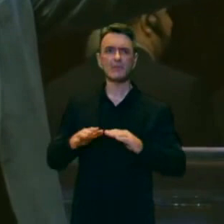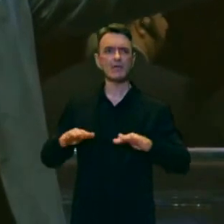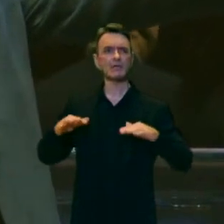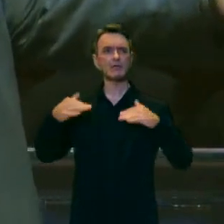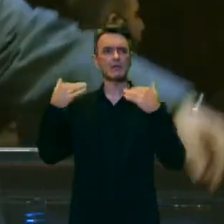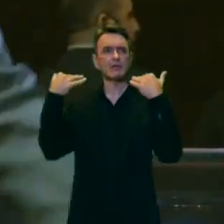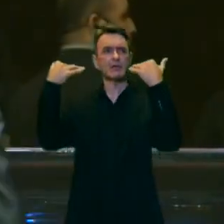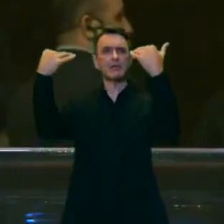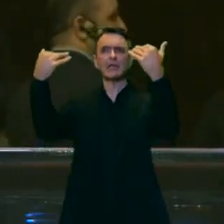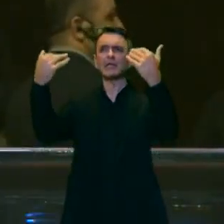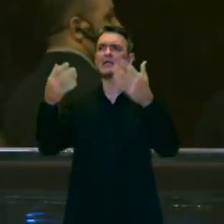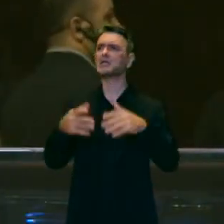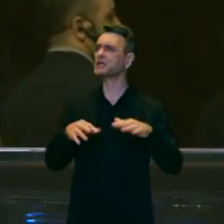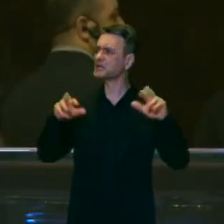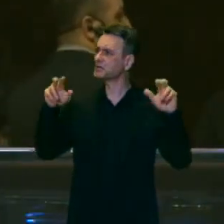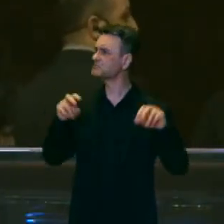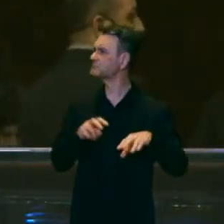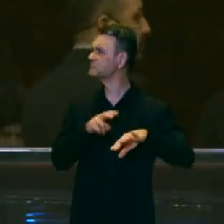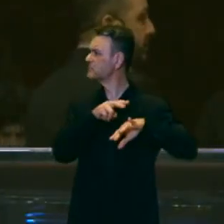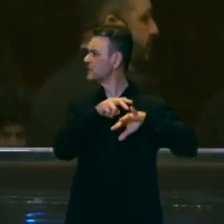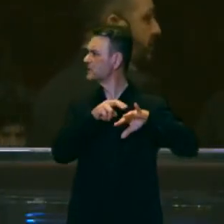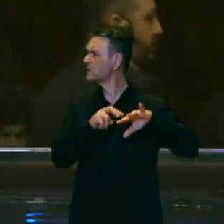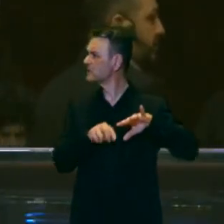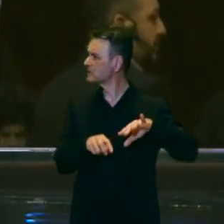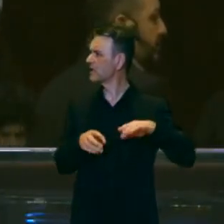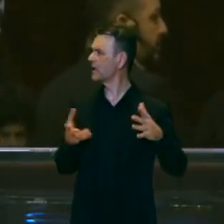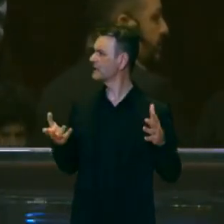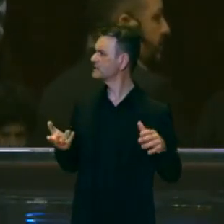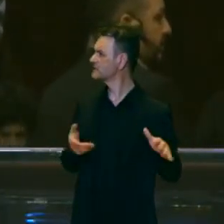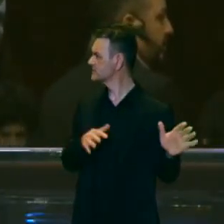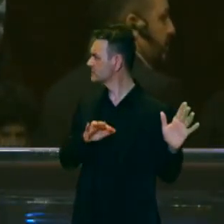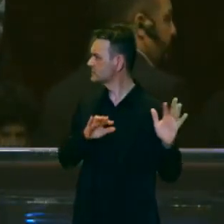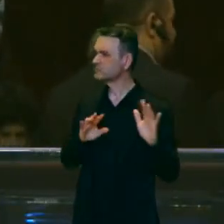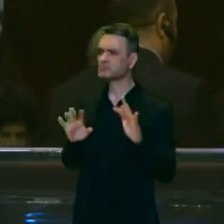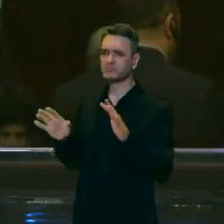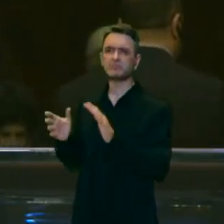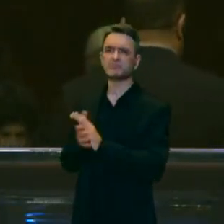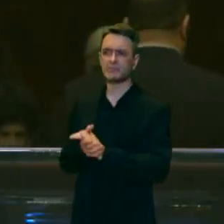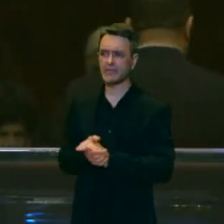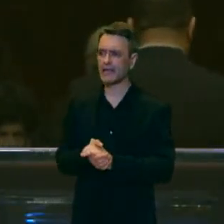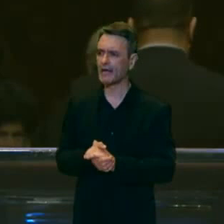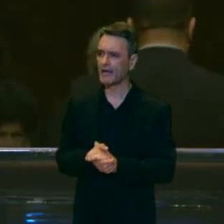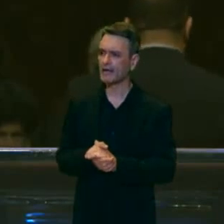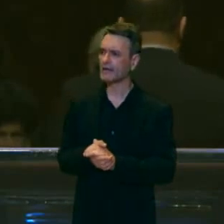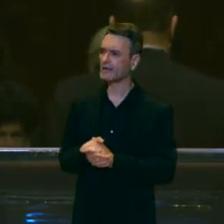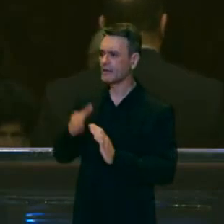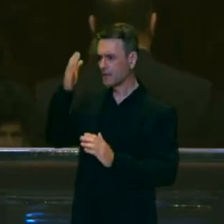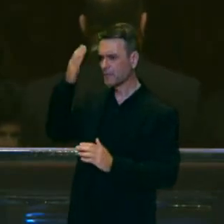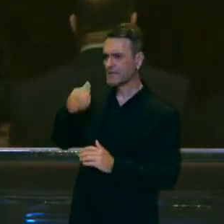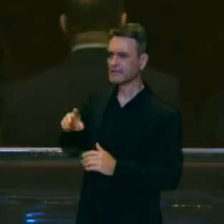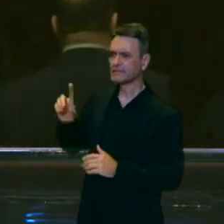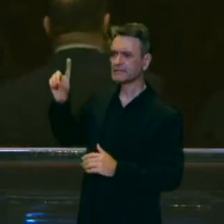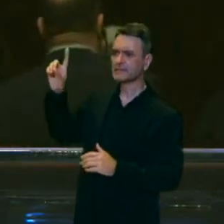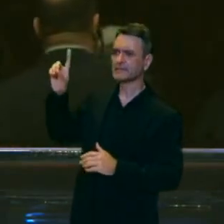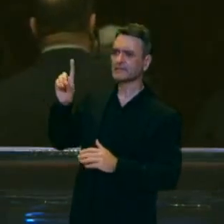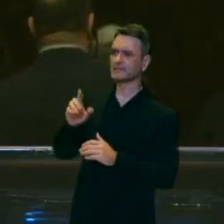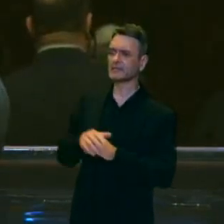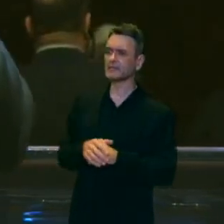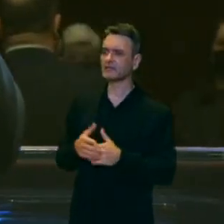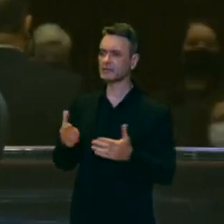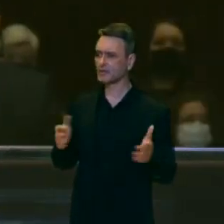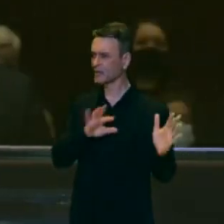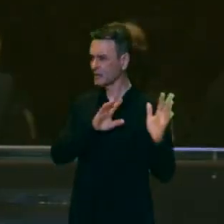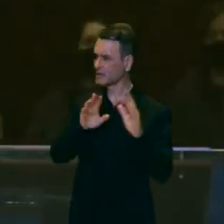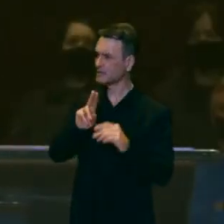por essas escadas, que essa distância não te impeça de estar na presença do Senhor, tá? Pode vir, em nome